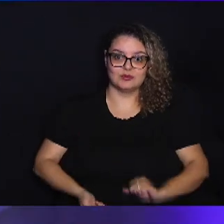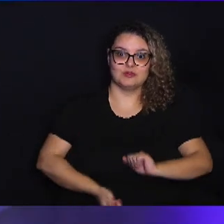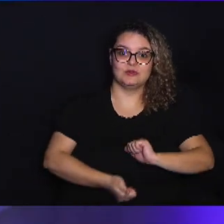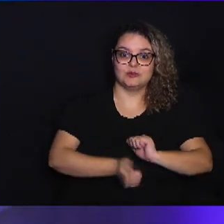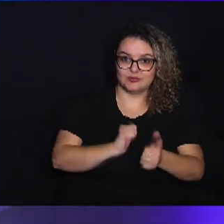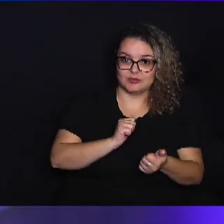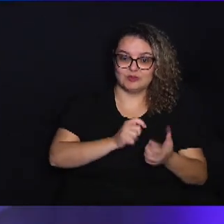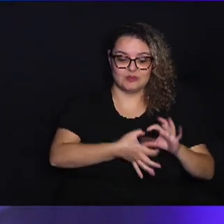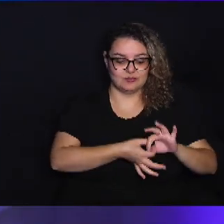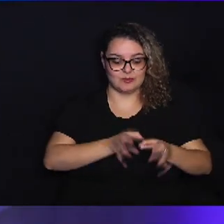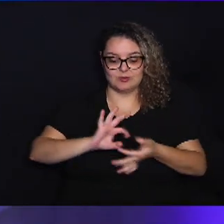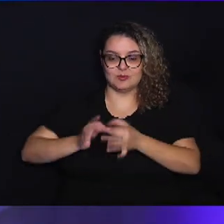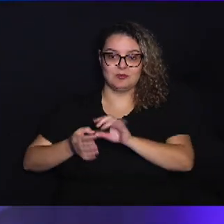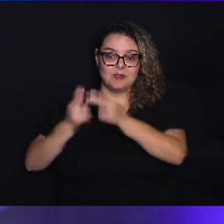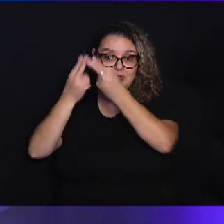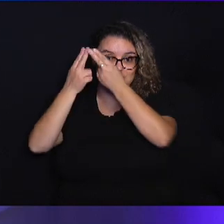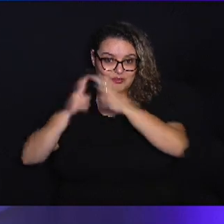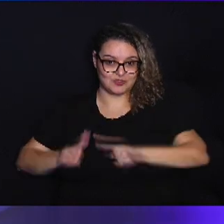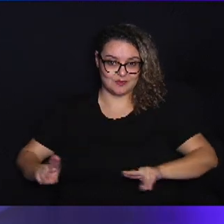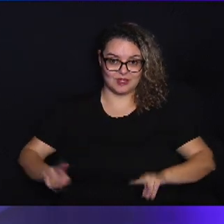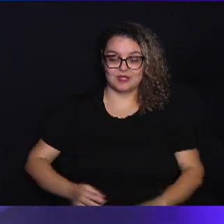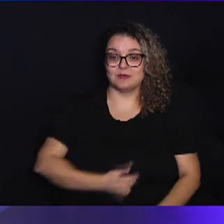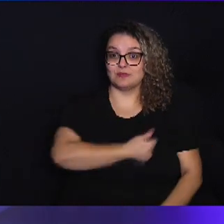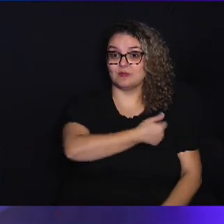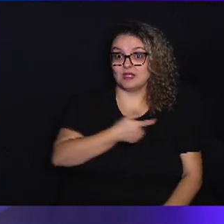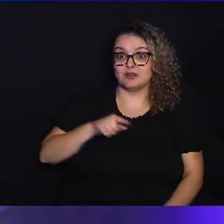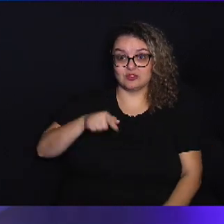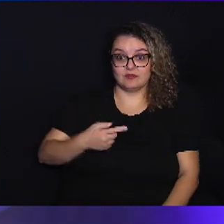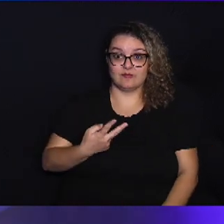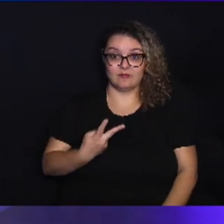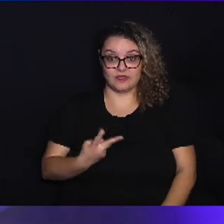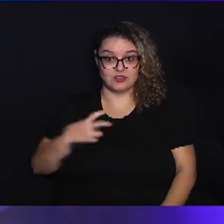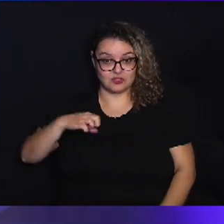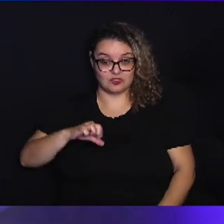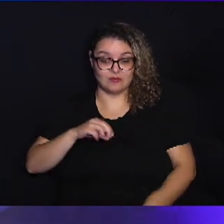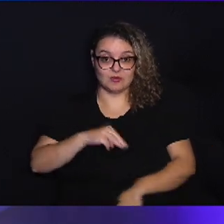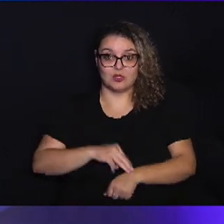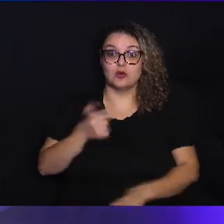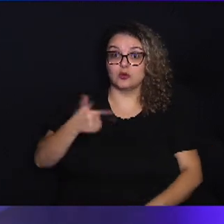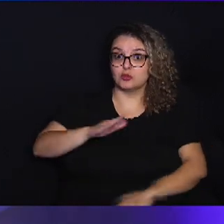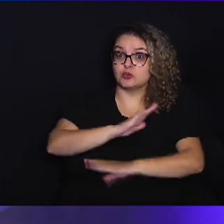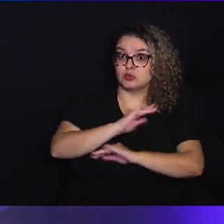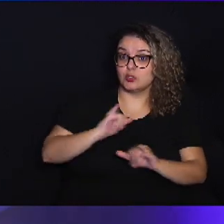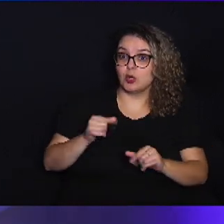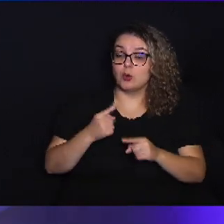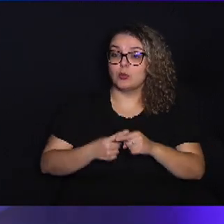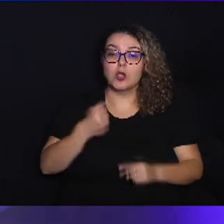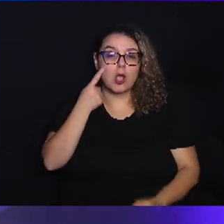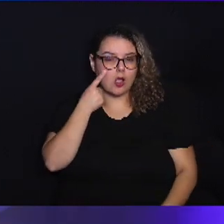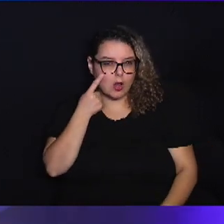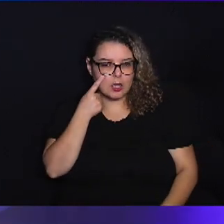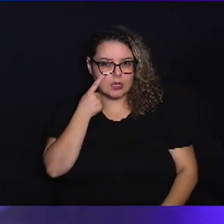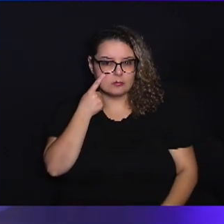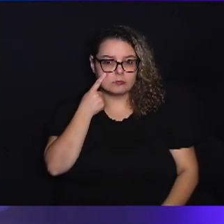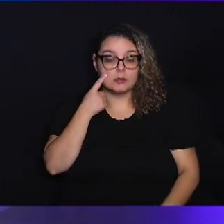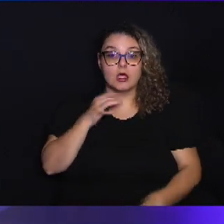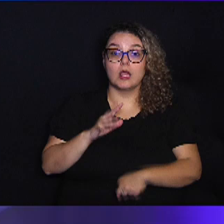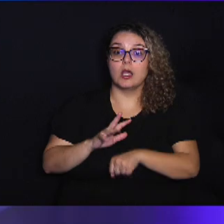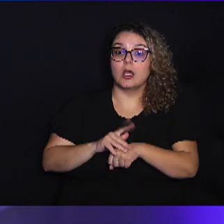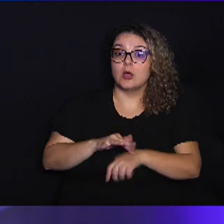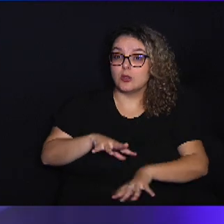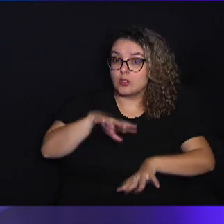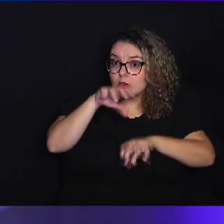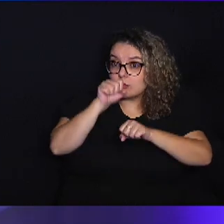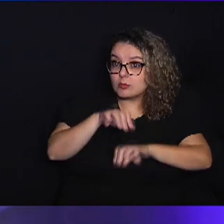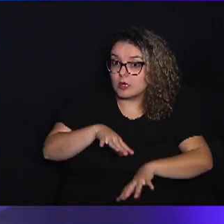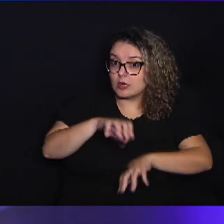Olímpicos de Paris. Meio-dia mais 29 minutos, a gente segue aqui com o Jornal Câmara Notícia, porque olha só, as doenças